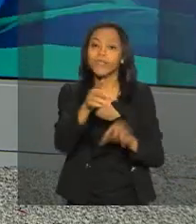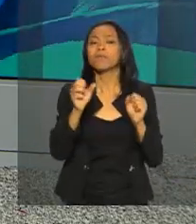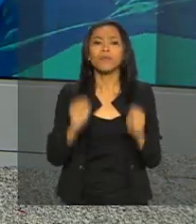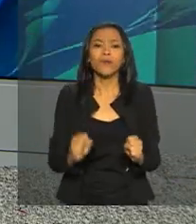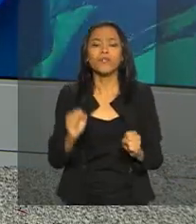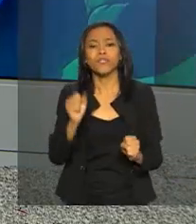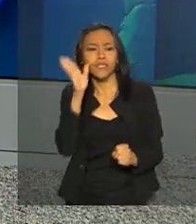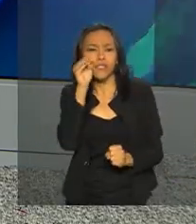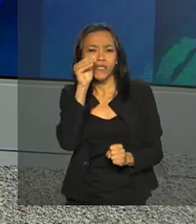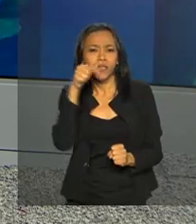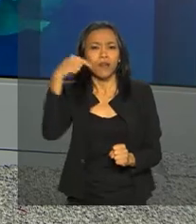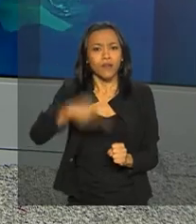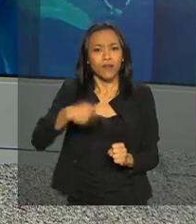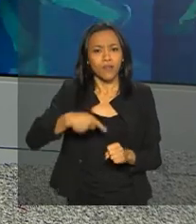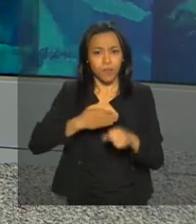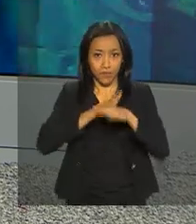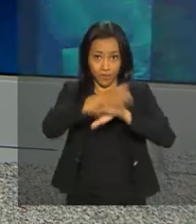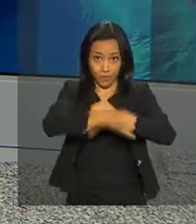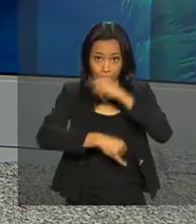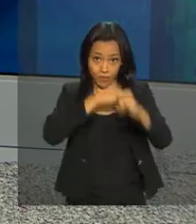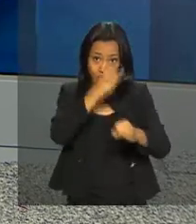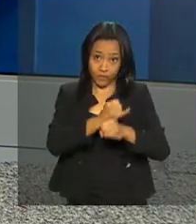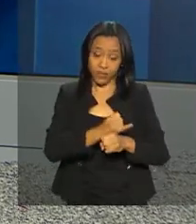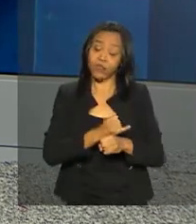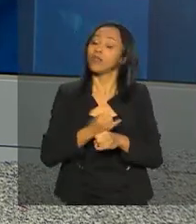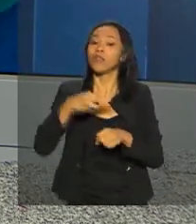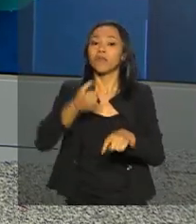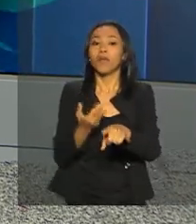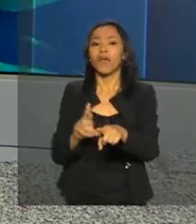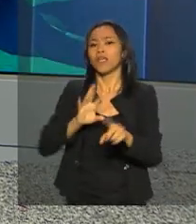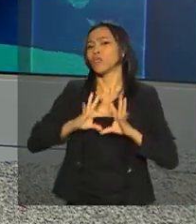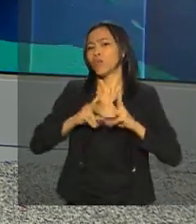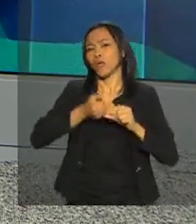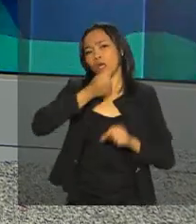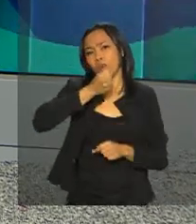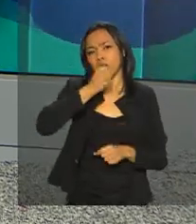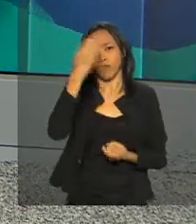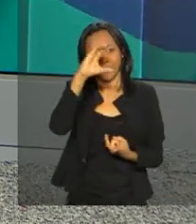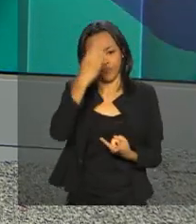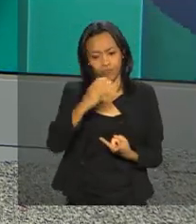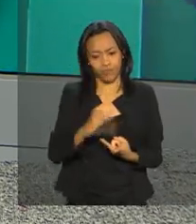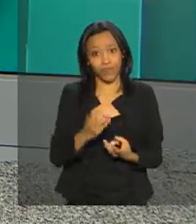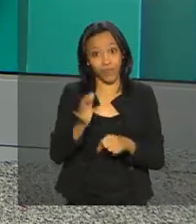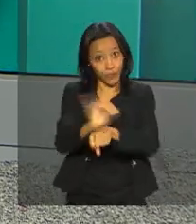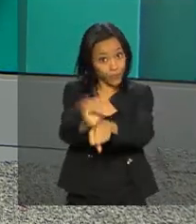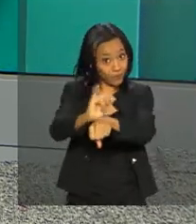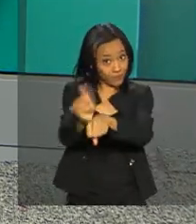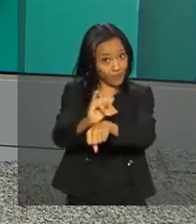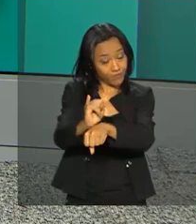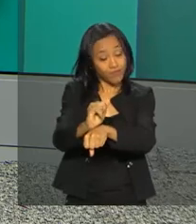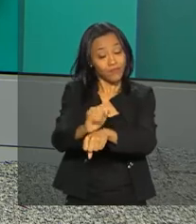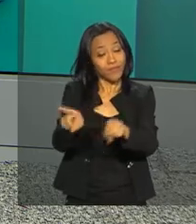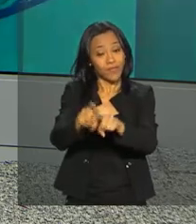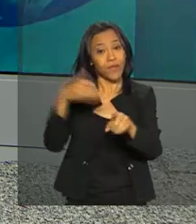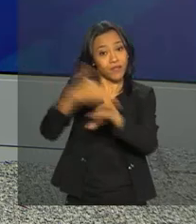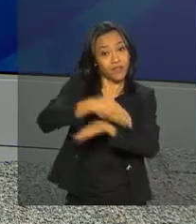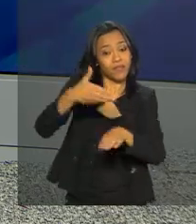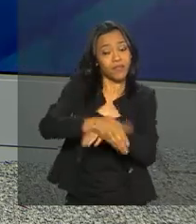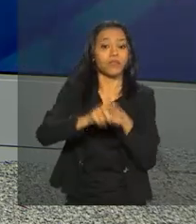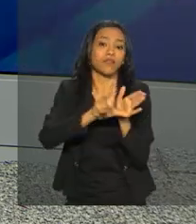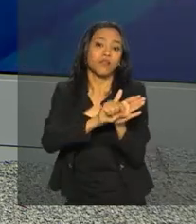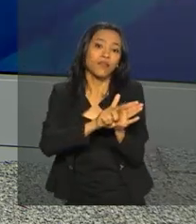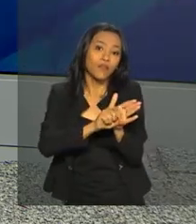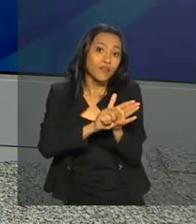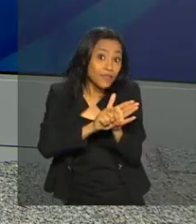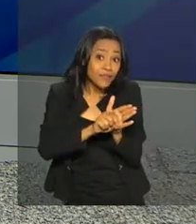nossa programação ao vivo pelo site da NBR e todas as reportagens estão em nosso canal no YouTube. Acesse também o nosso perfil